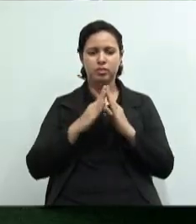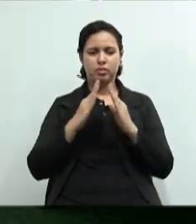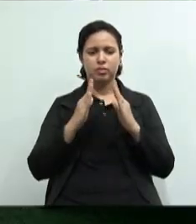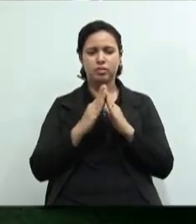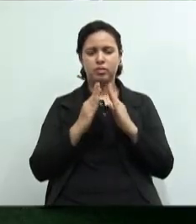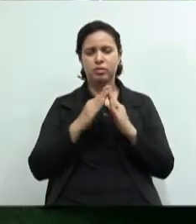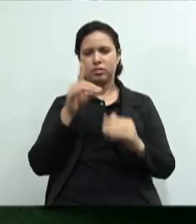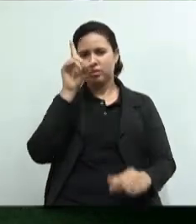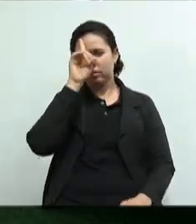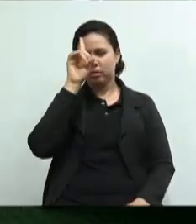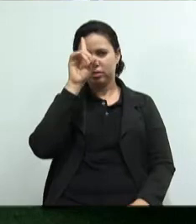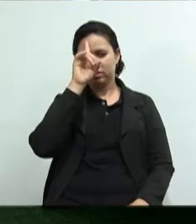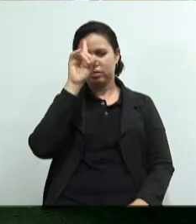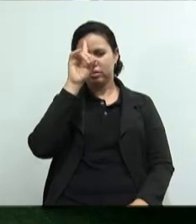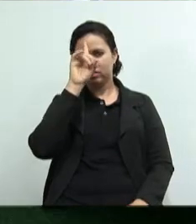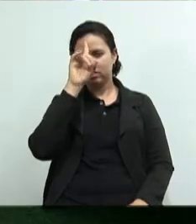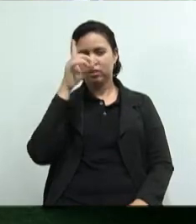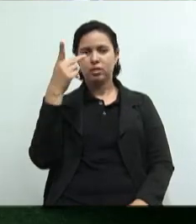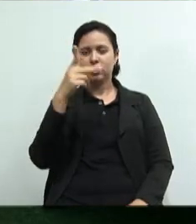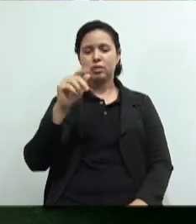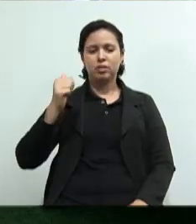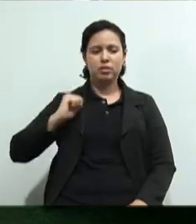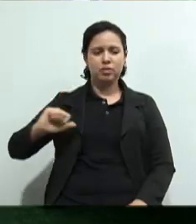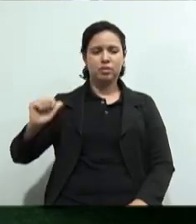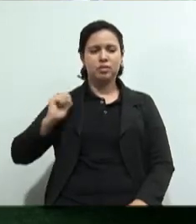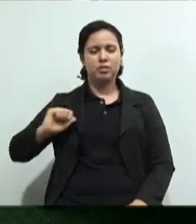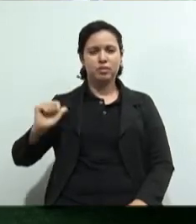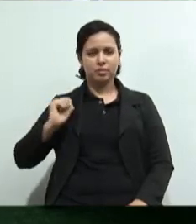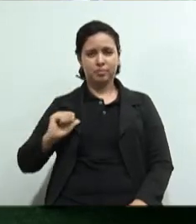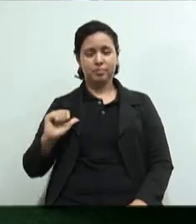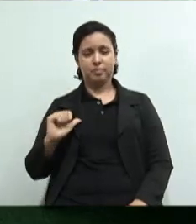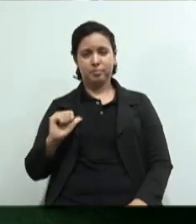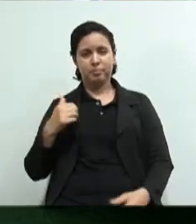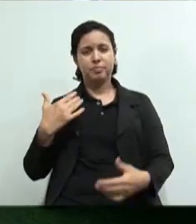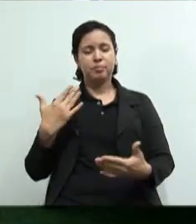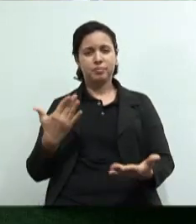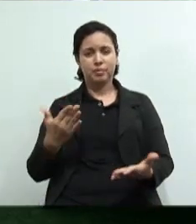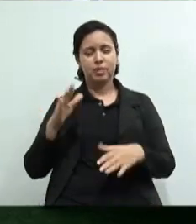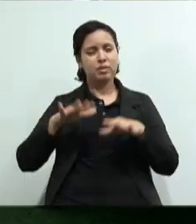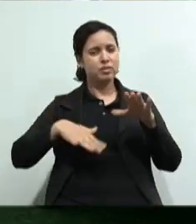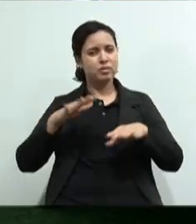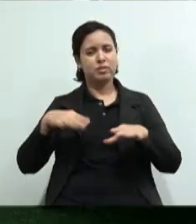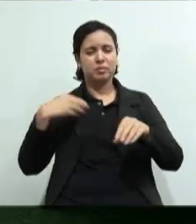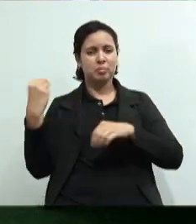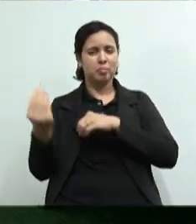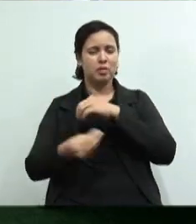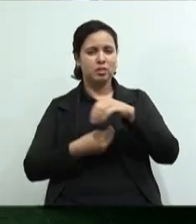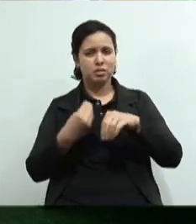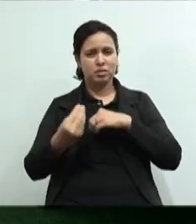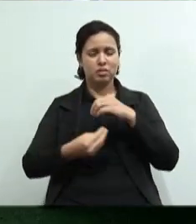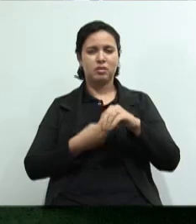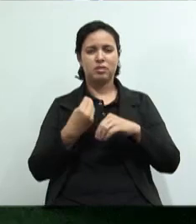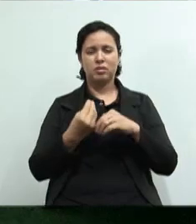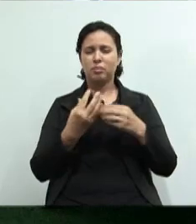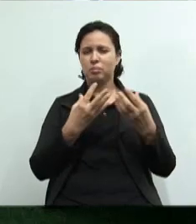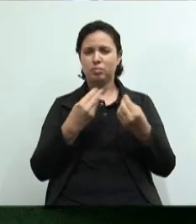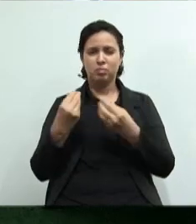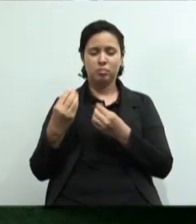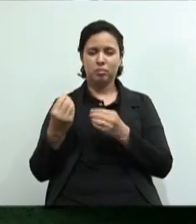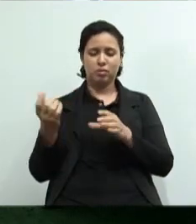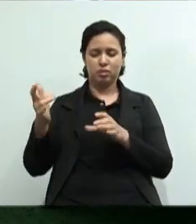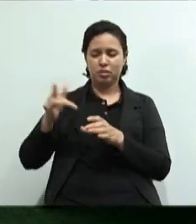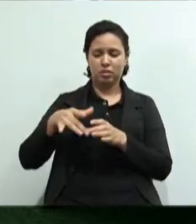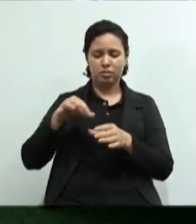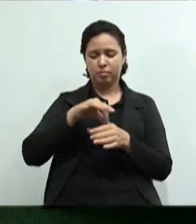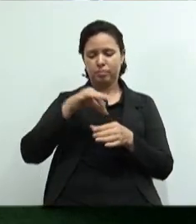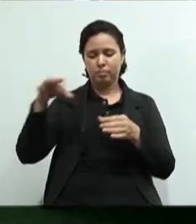dia, no seu quarto, na sua bolsa. Né? Na bolsa, às vezes, a gente carrega tanta coisa que não